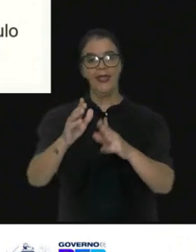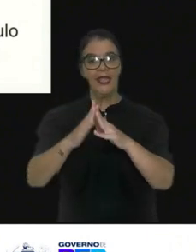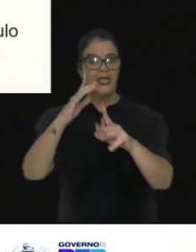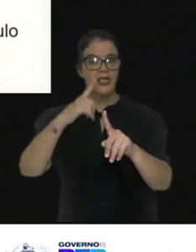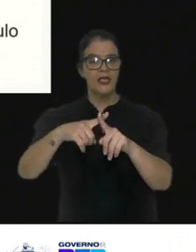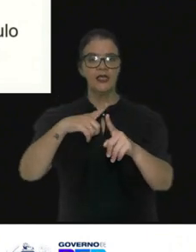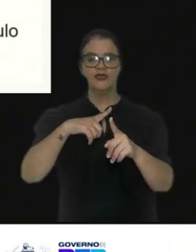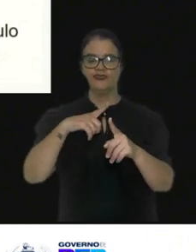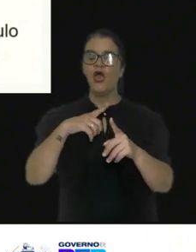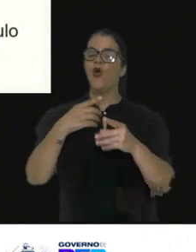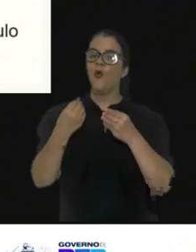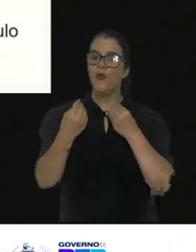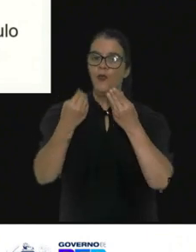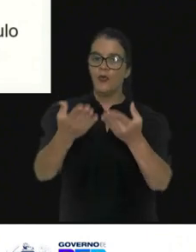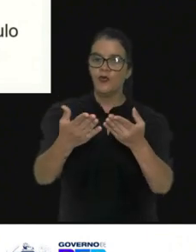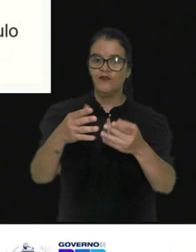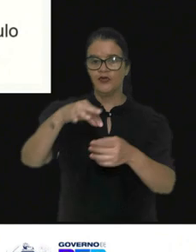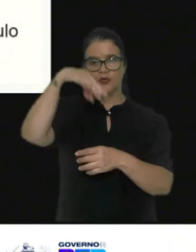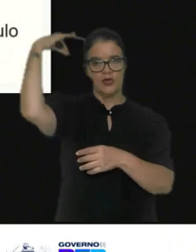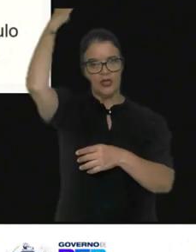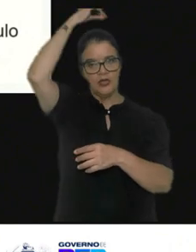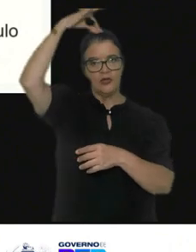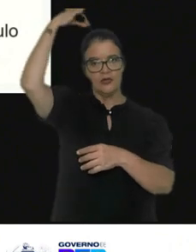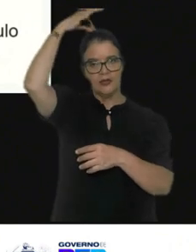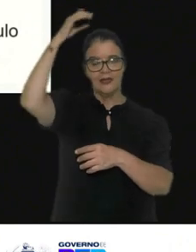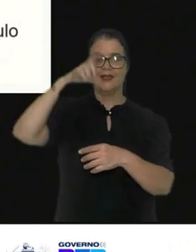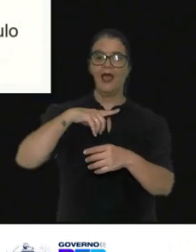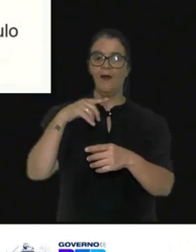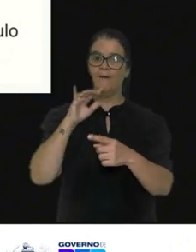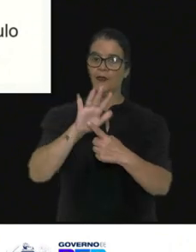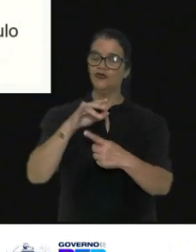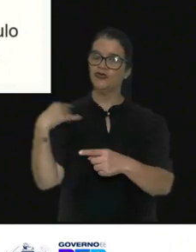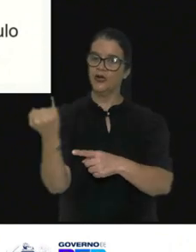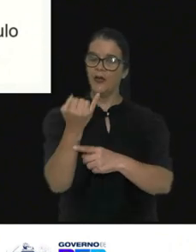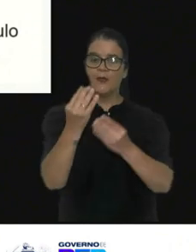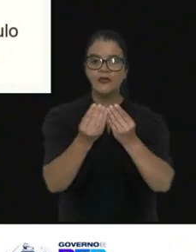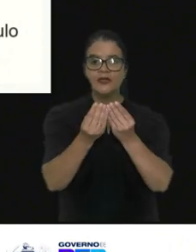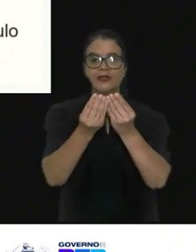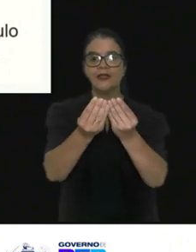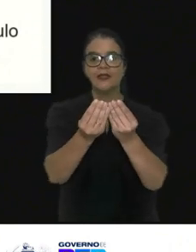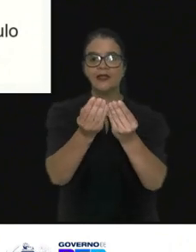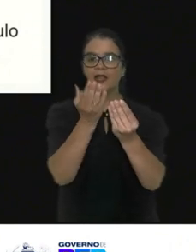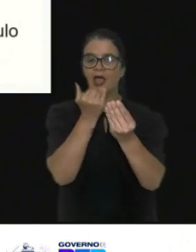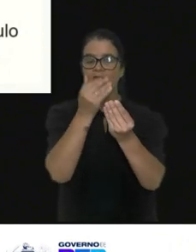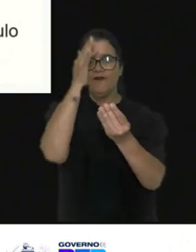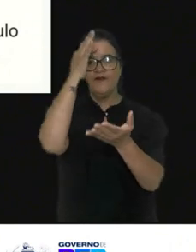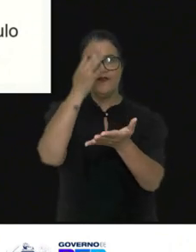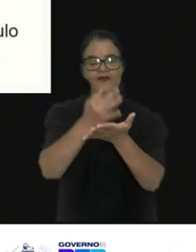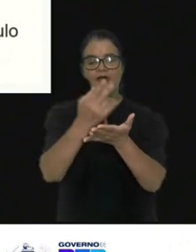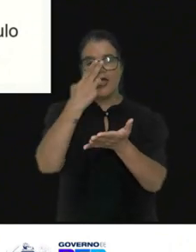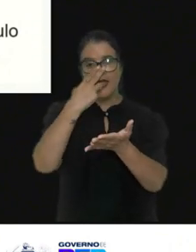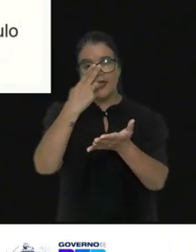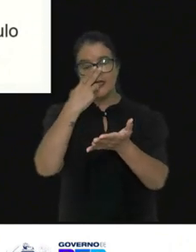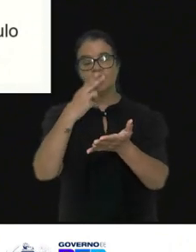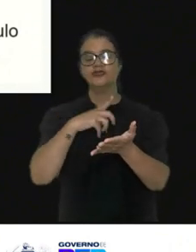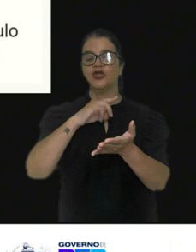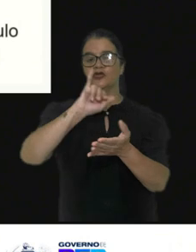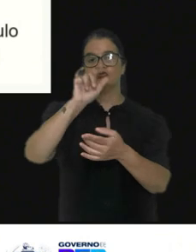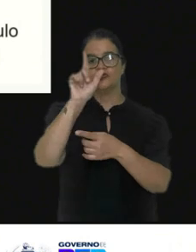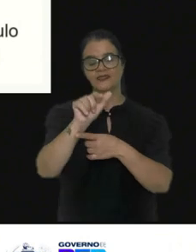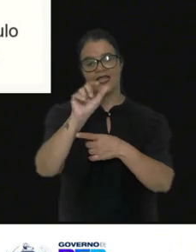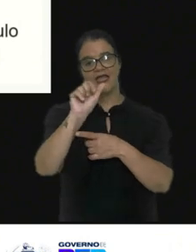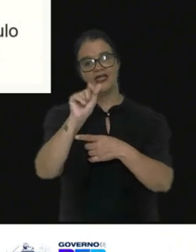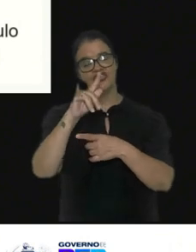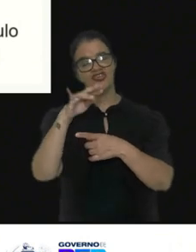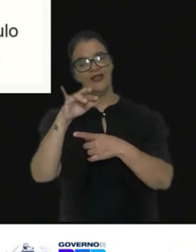destaca o papel da igreja como provedora de espiritualidade destacando a importância da Eucaristia na fé cristã.